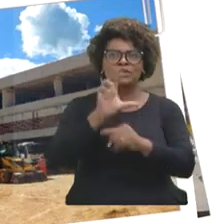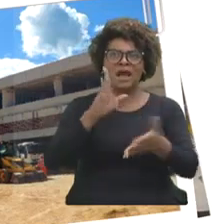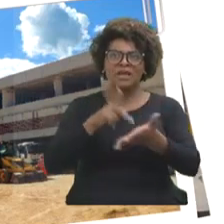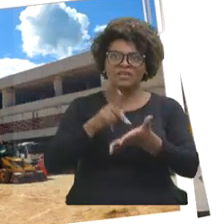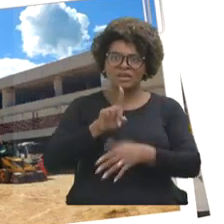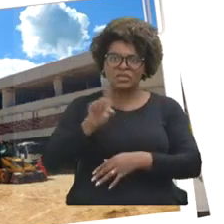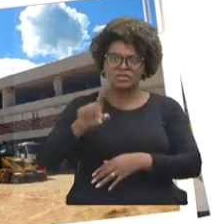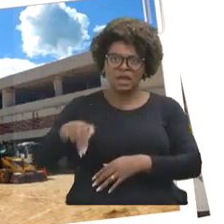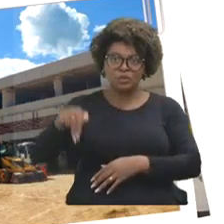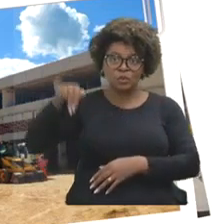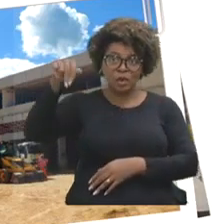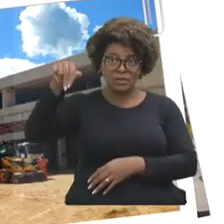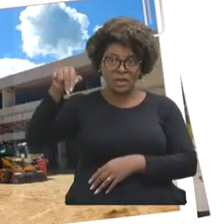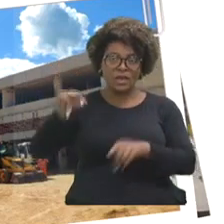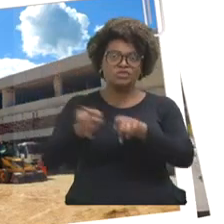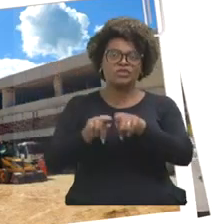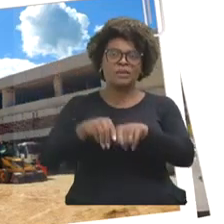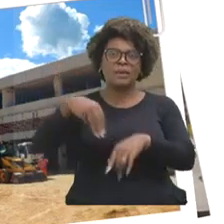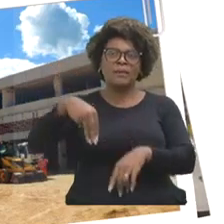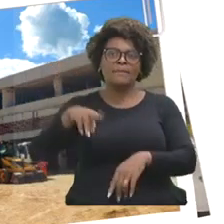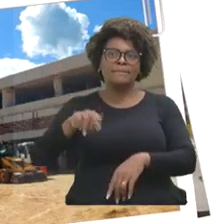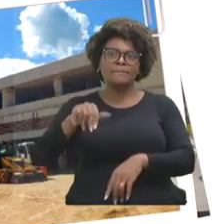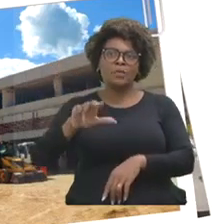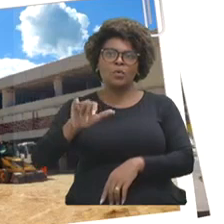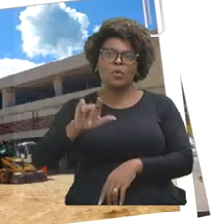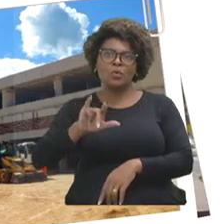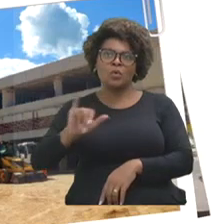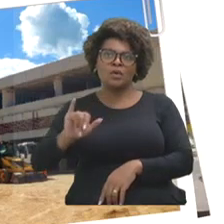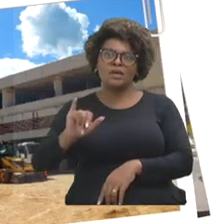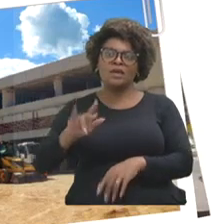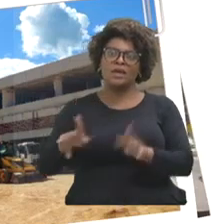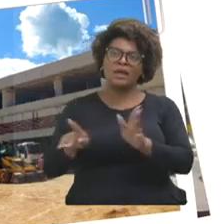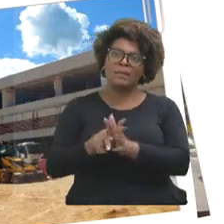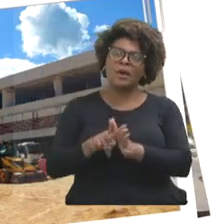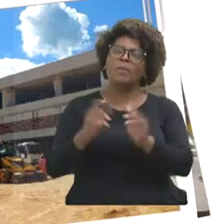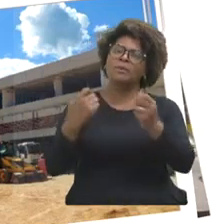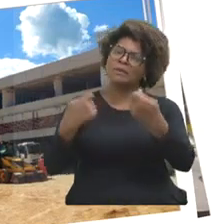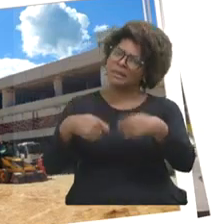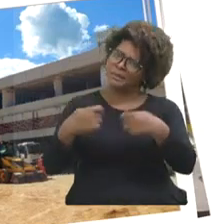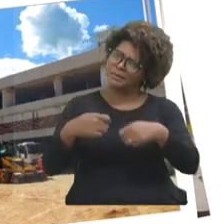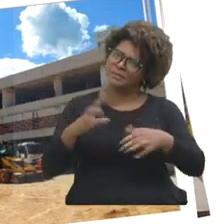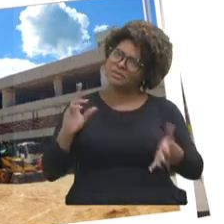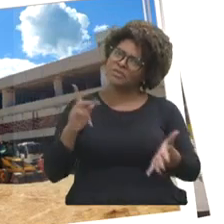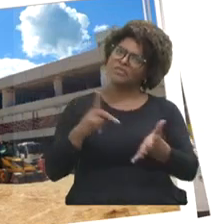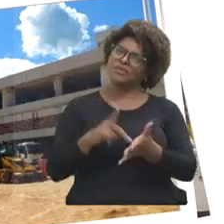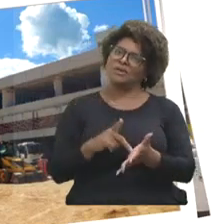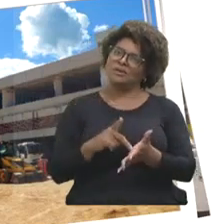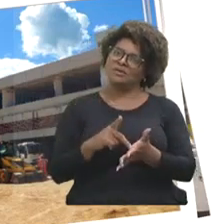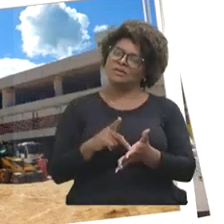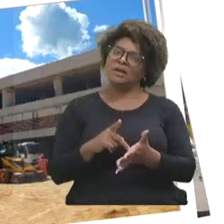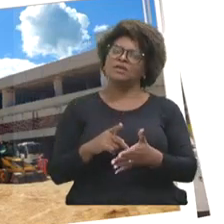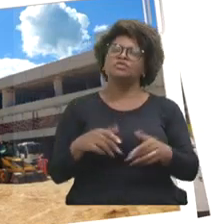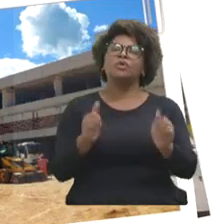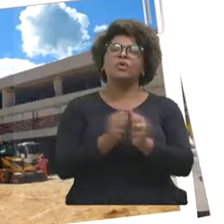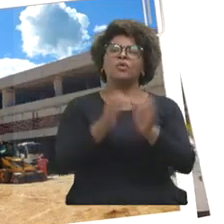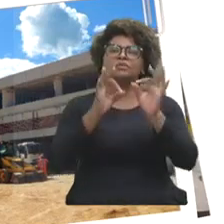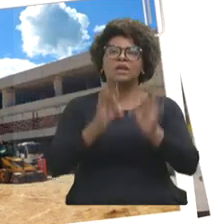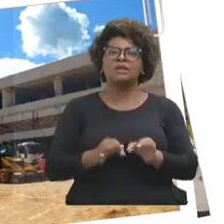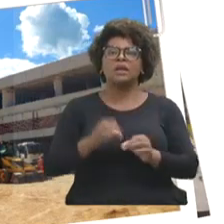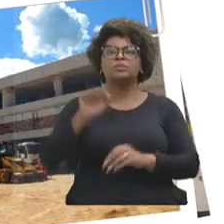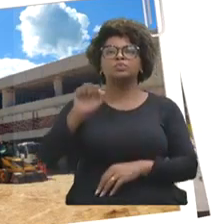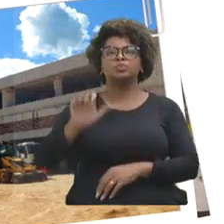Nordeste ali Mineiro que que depende muito então na área limítrofe certamente o sul da Bahia